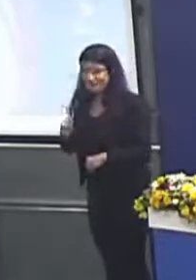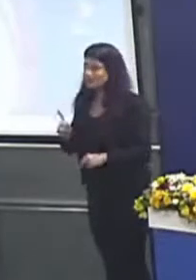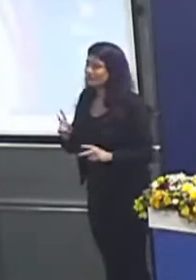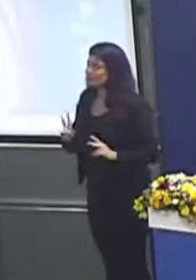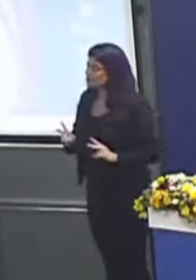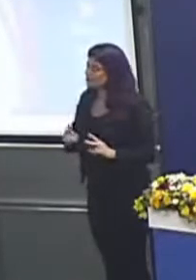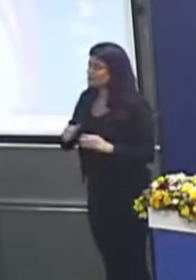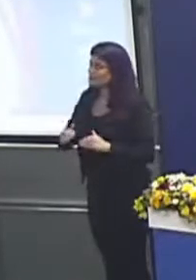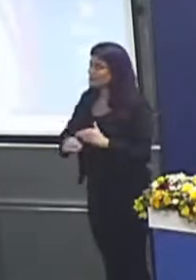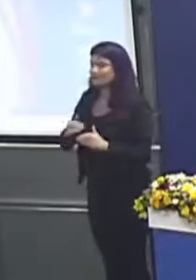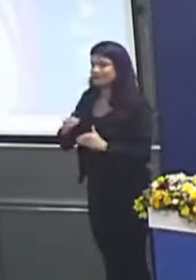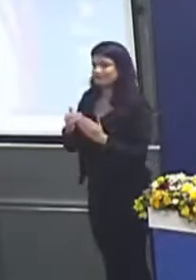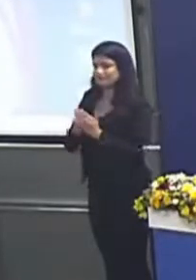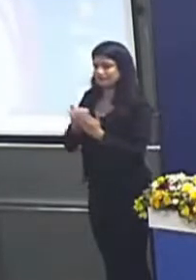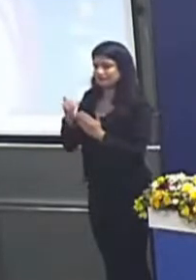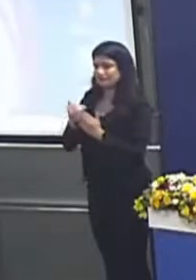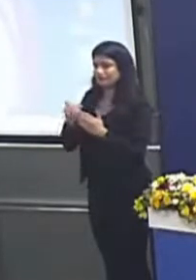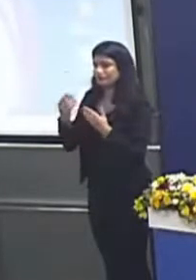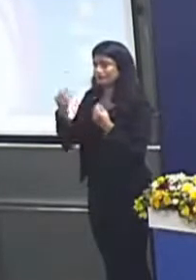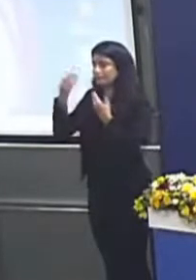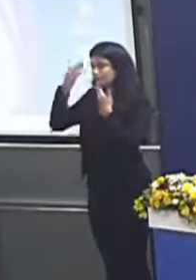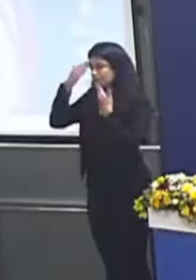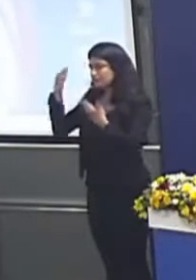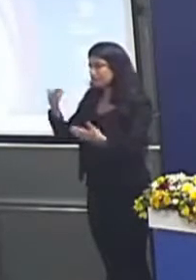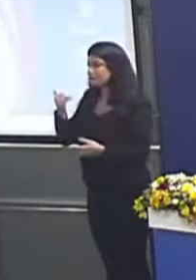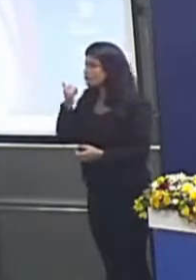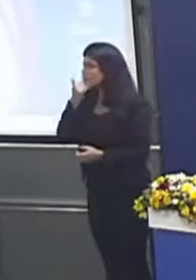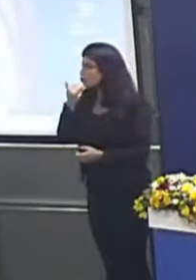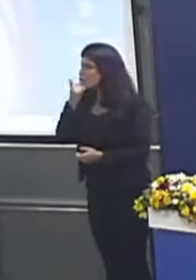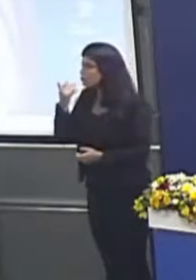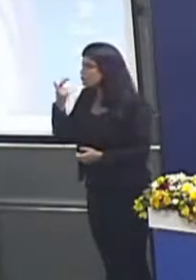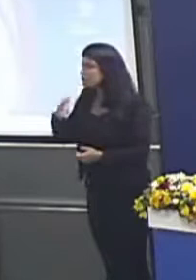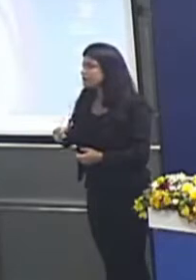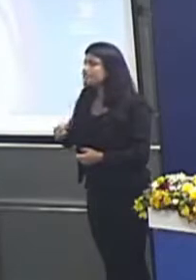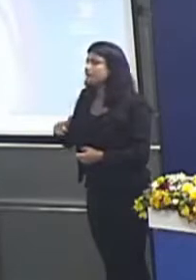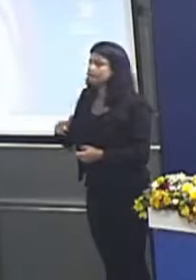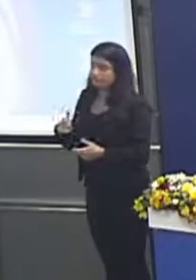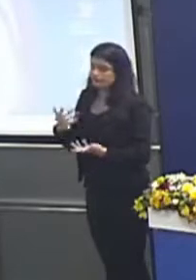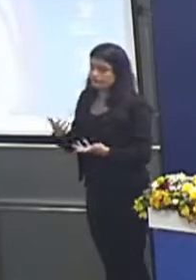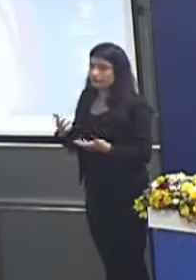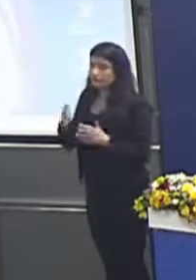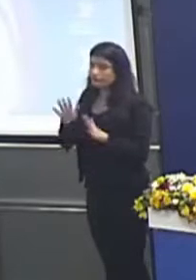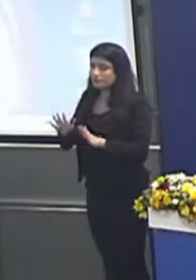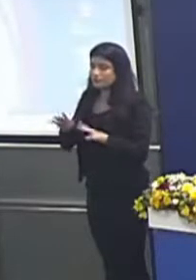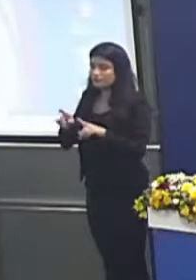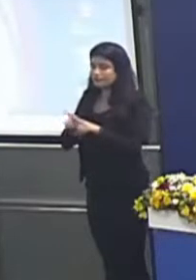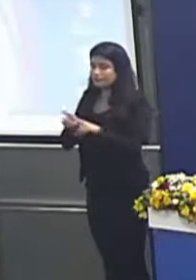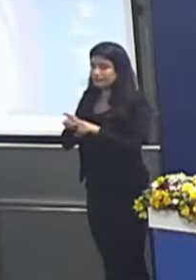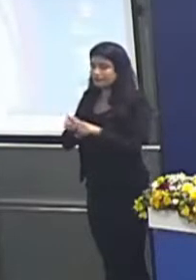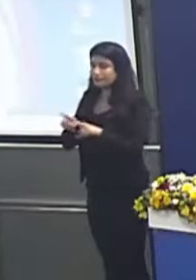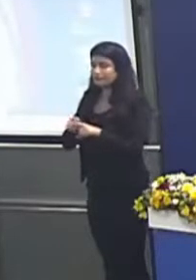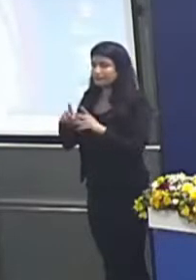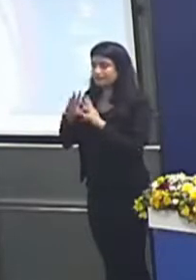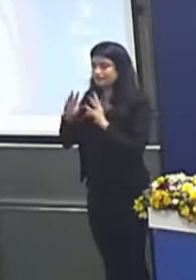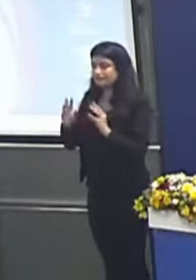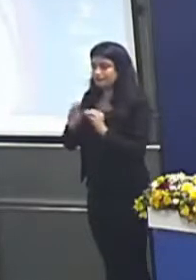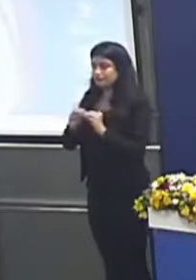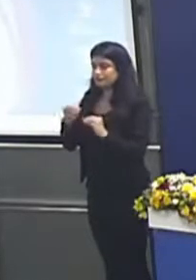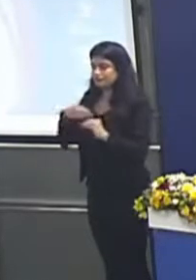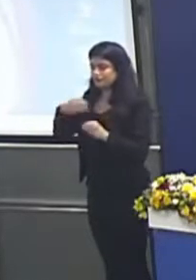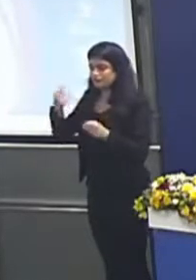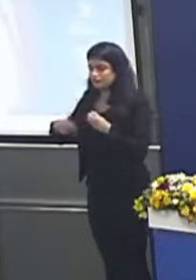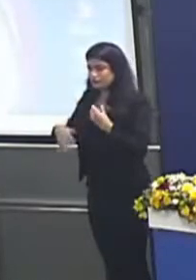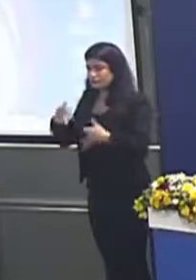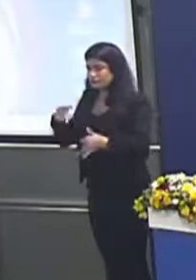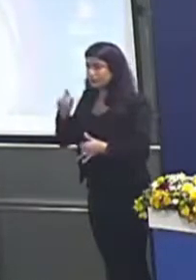né? Muito obrigada, né? Peço desculpas novamente, mas acho que como um trecho do meu discurso diz,